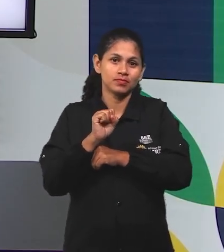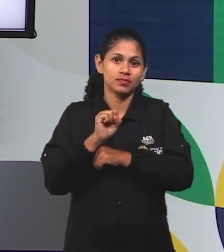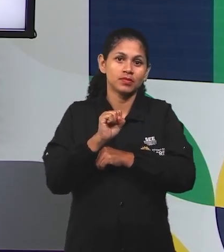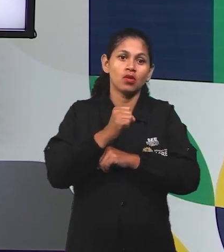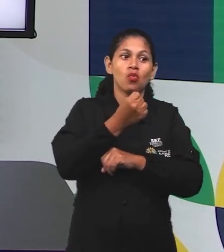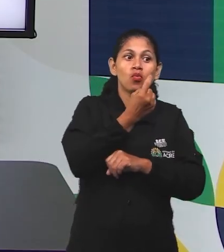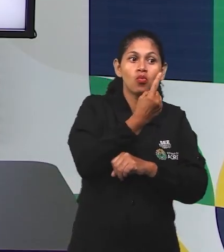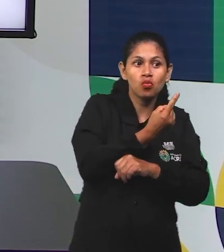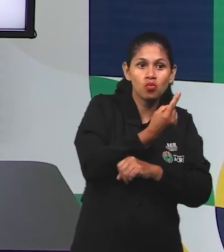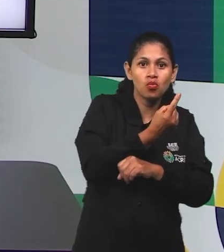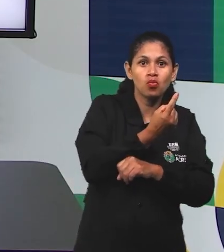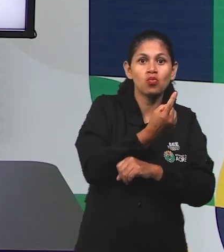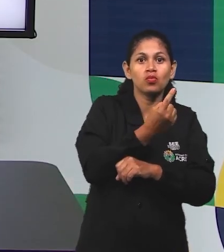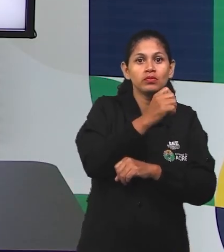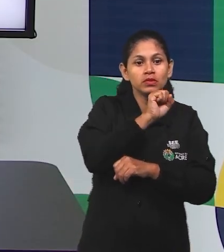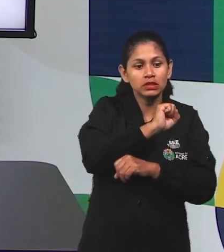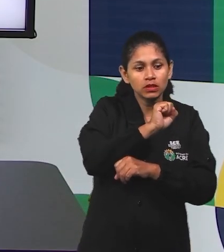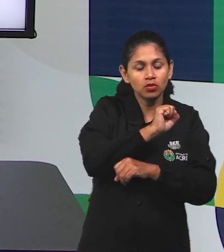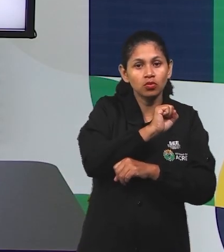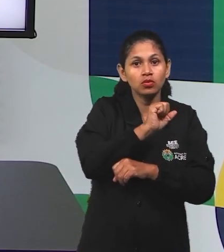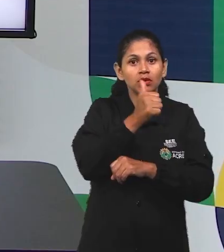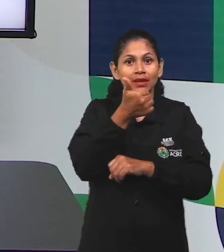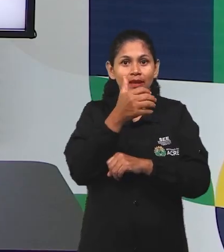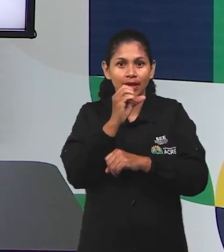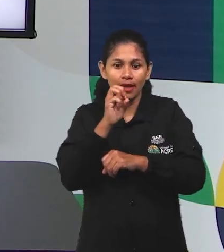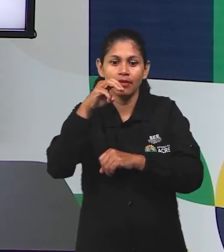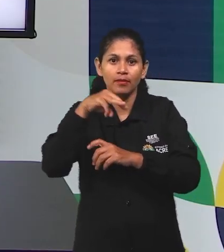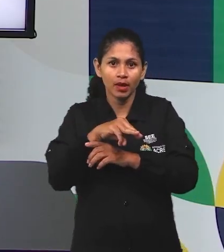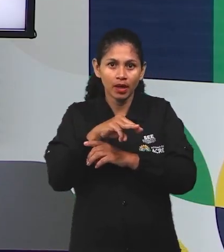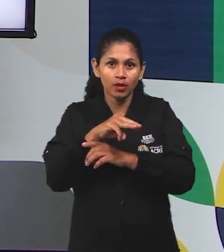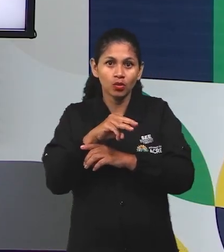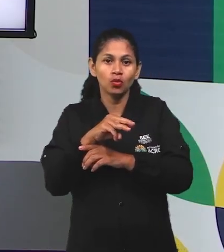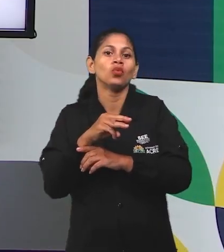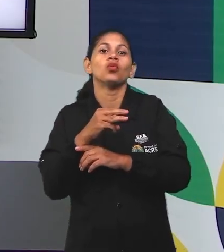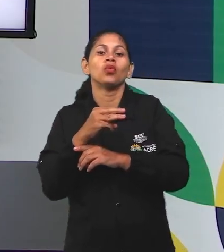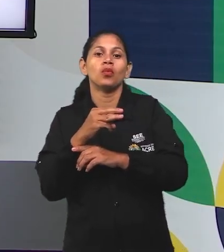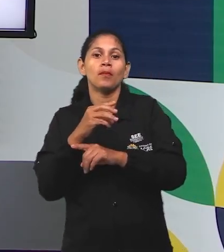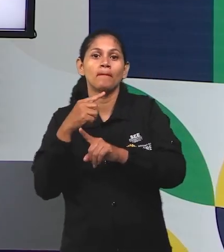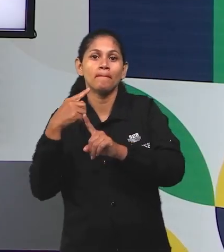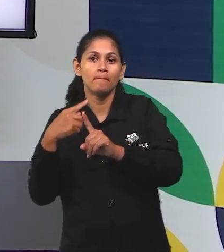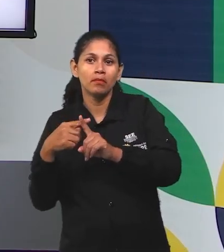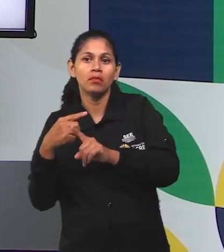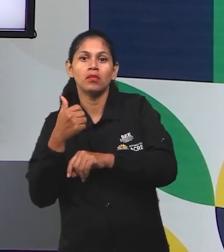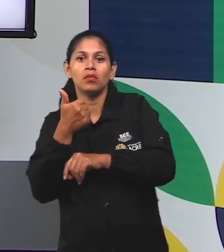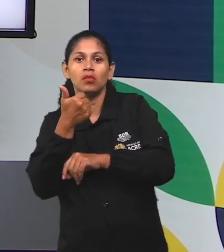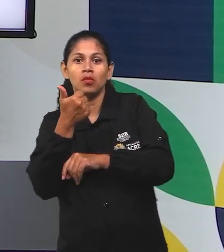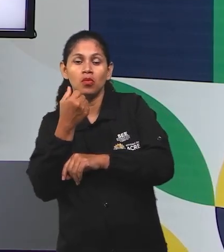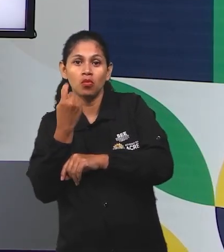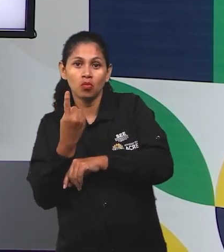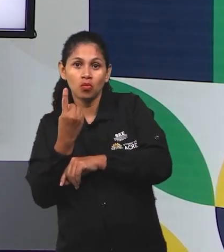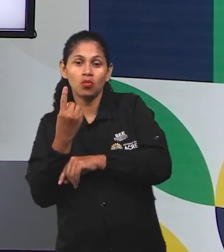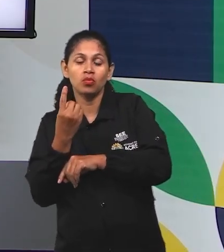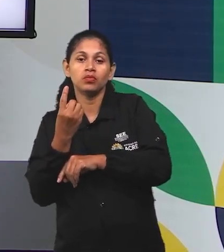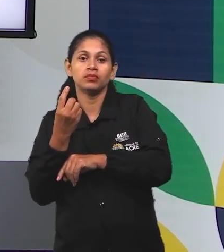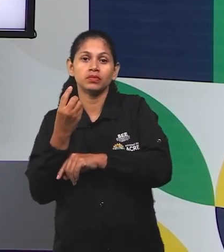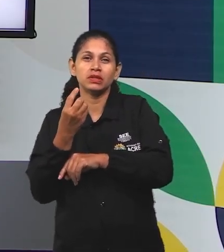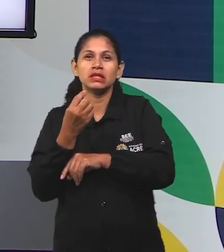ele levaria 2 segundos. Se fosse 300 metros, ele levaria 3 segundos. E